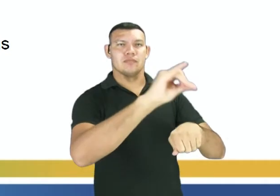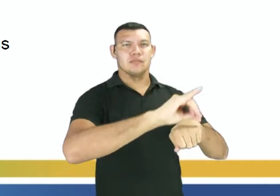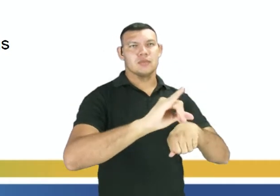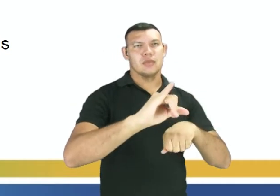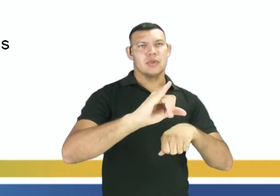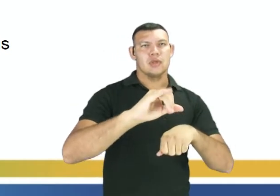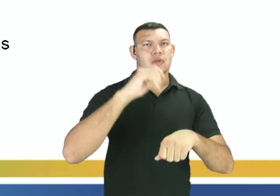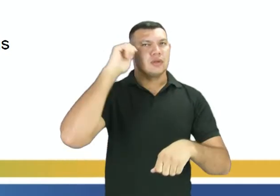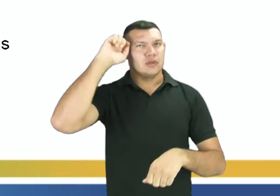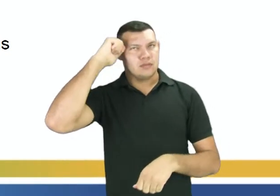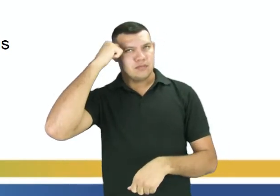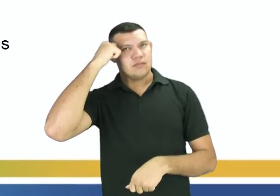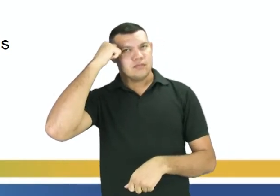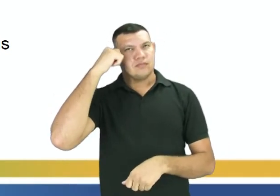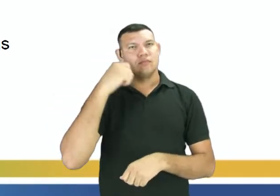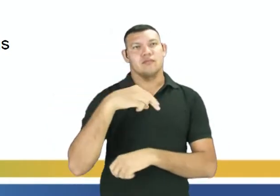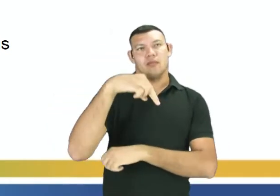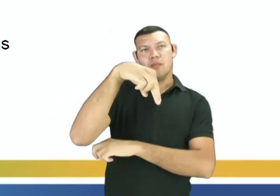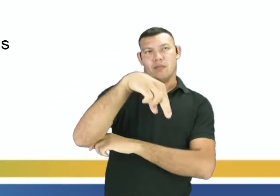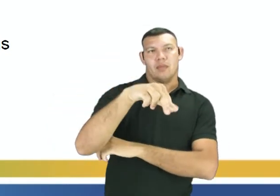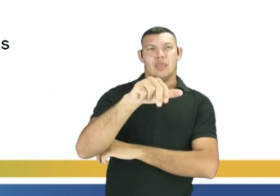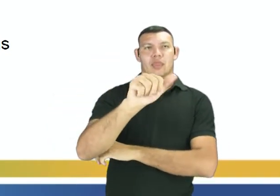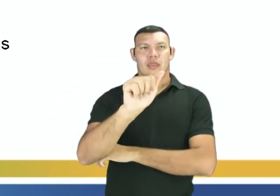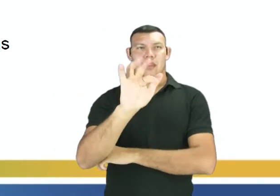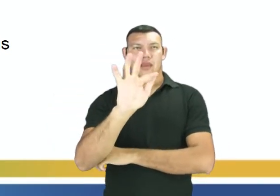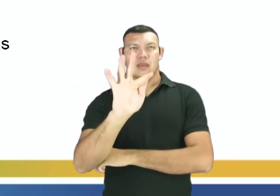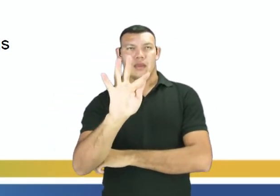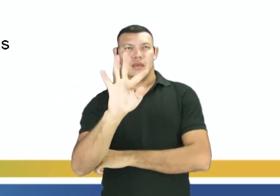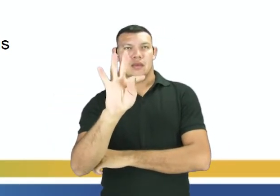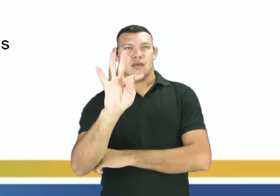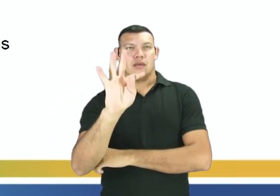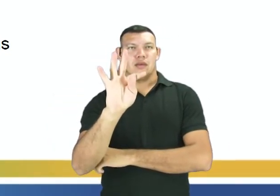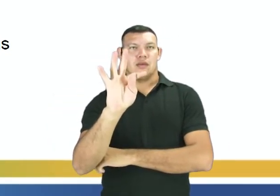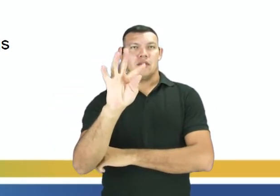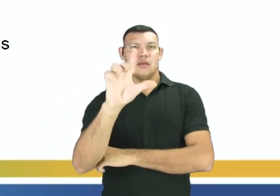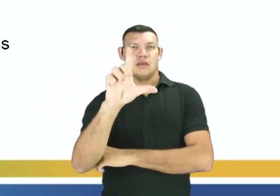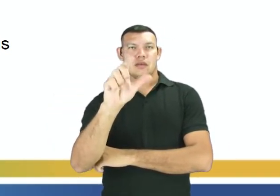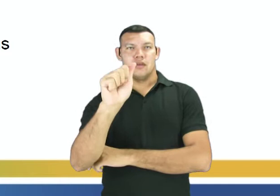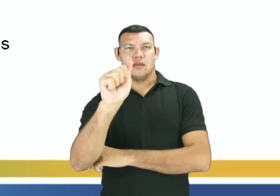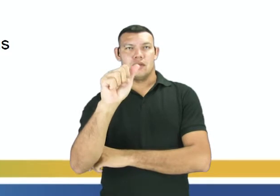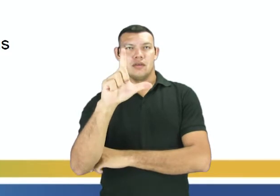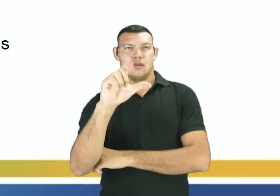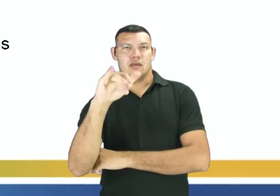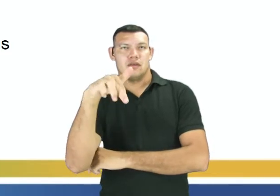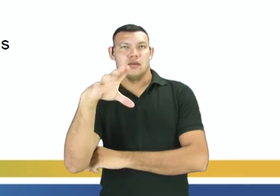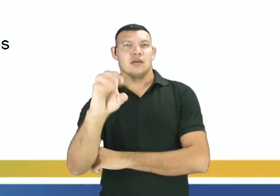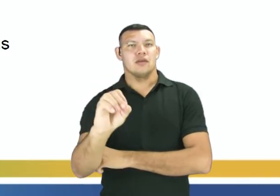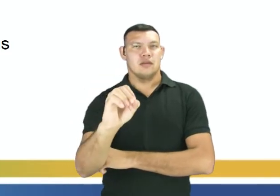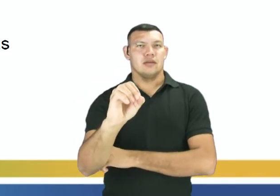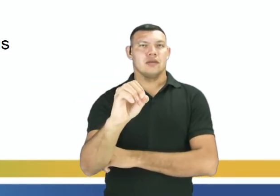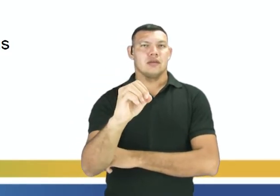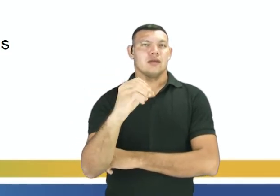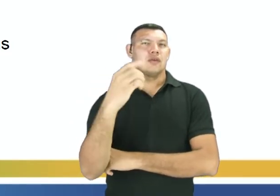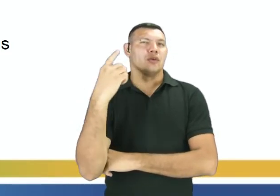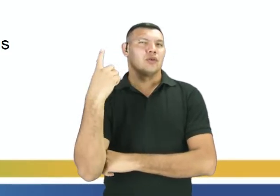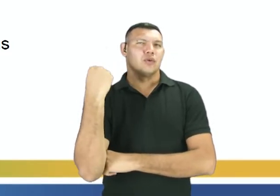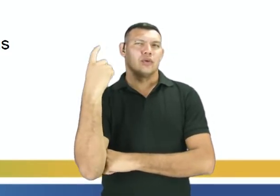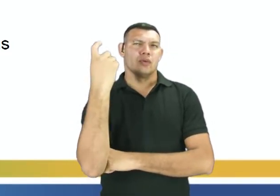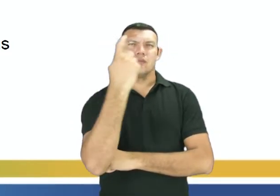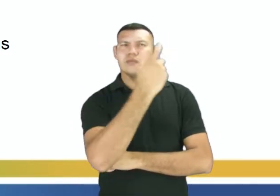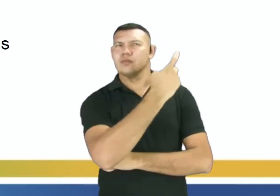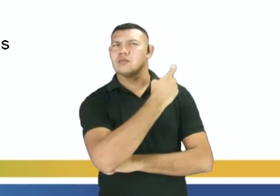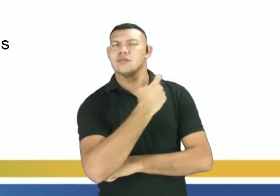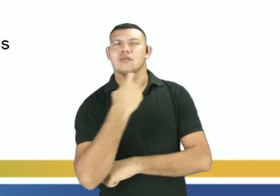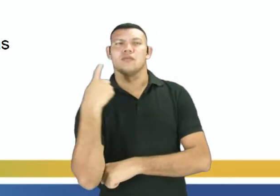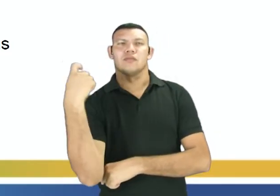dos aromáticos, também tem um cheiro específico. Quanto à coloração, gente, essa coloração ela tem uma